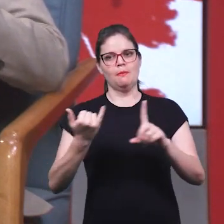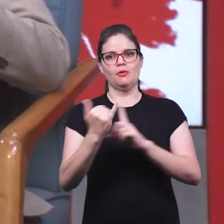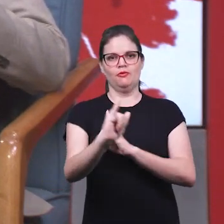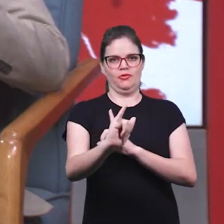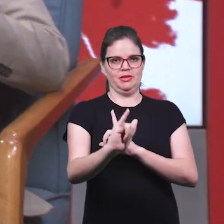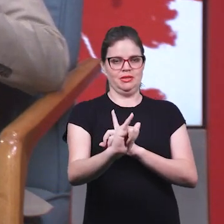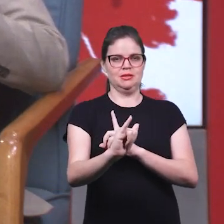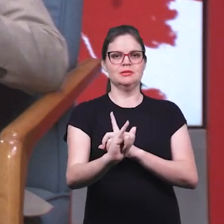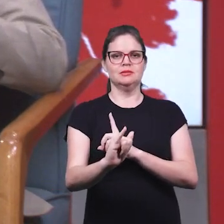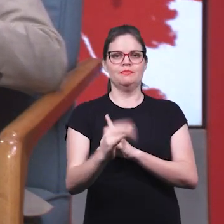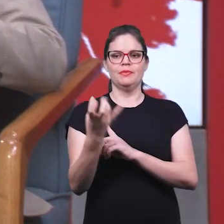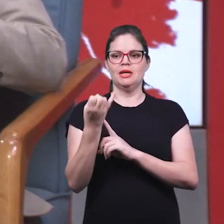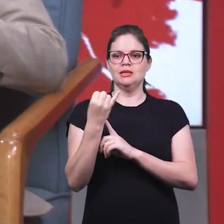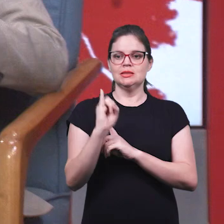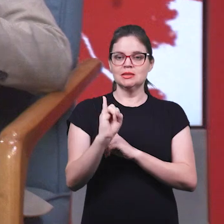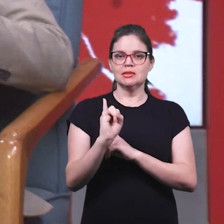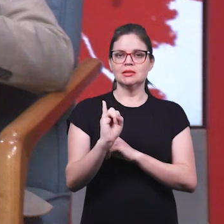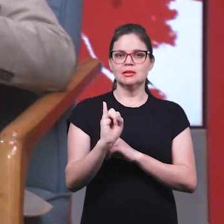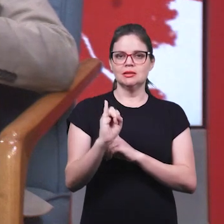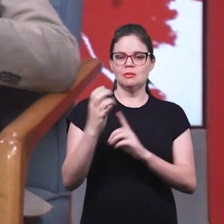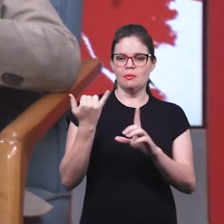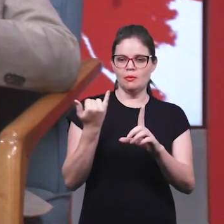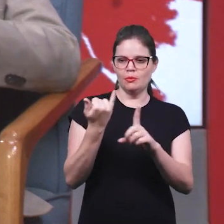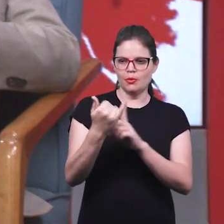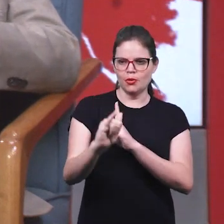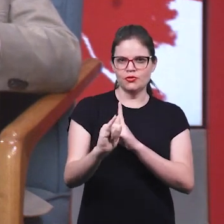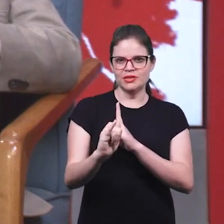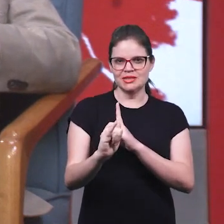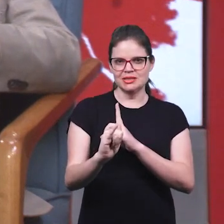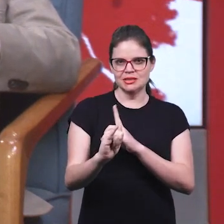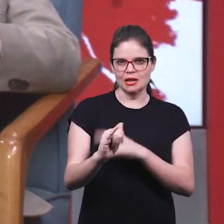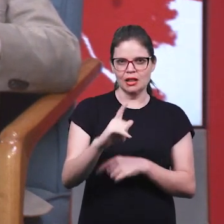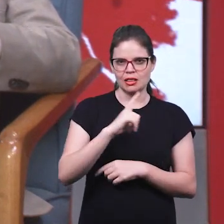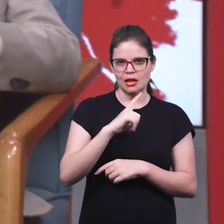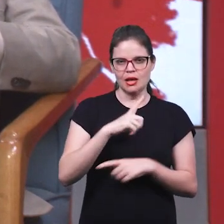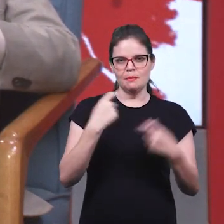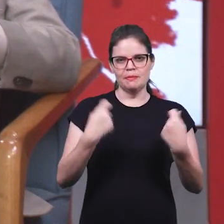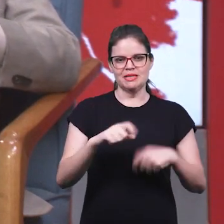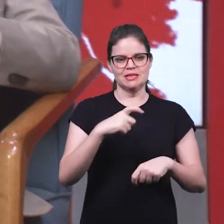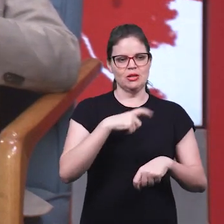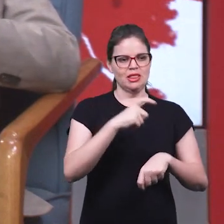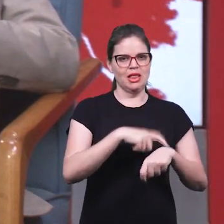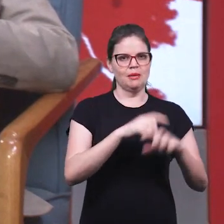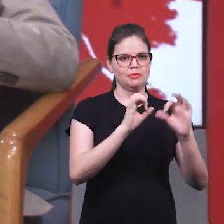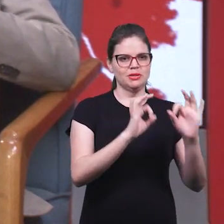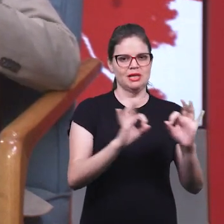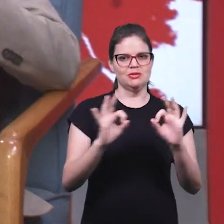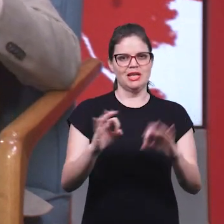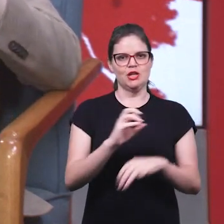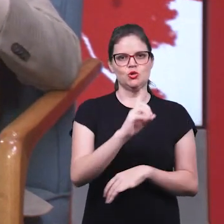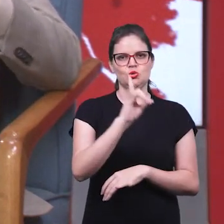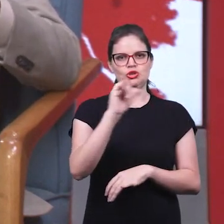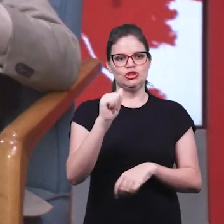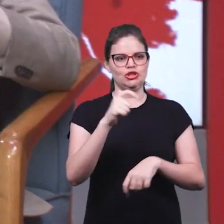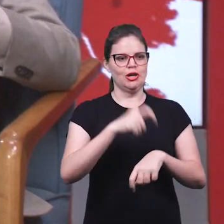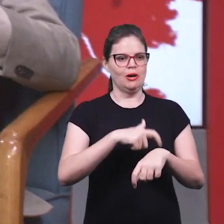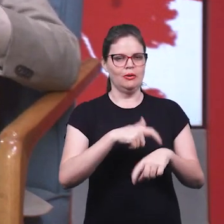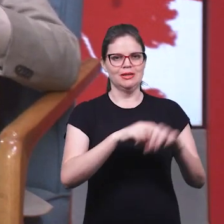Se ele é uma profecia, ele não precisa ter uma linha cronológica. A linha